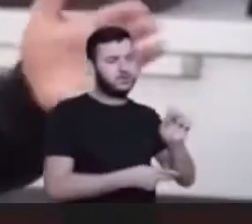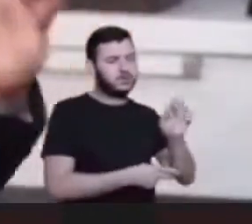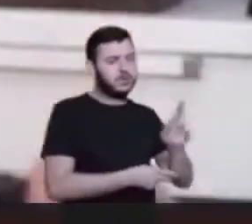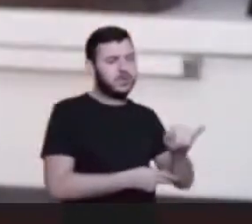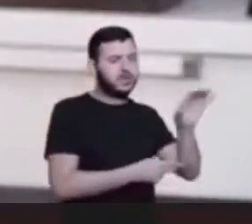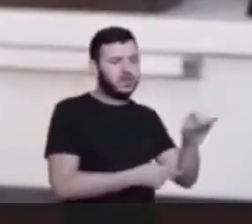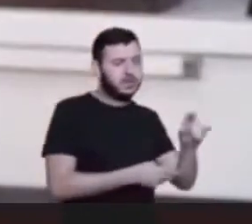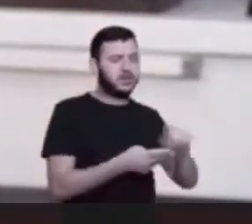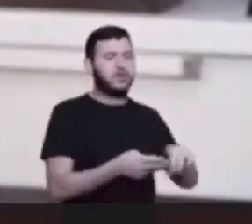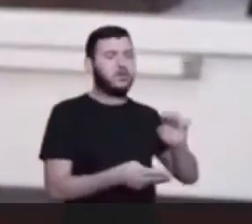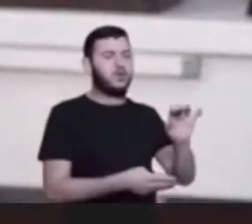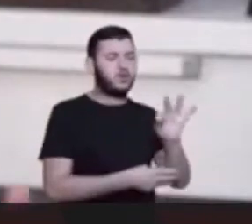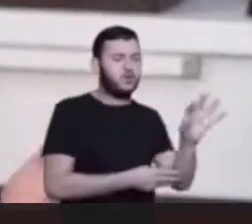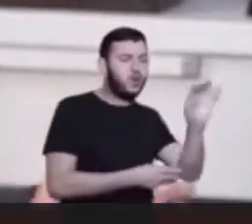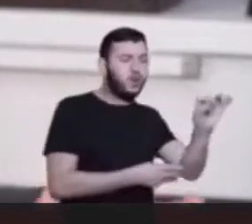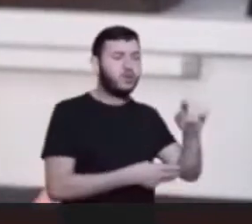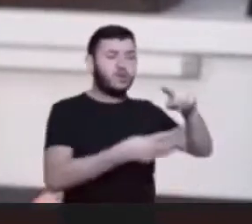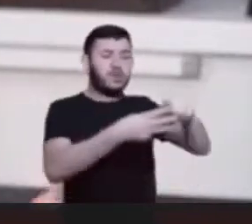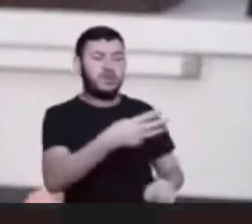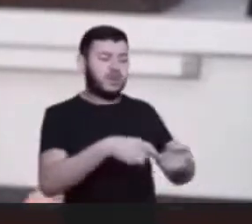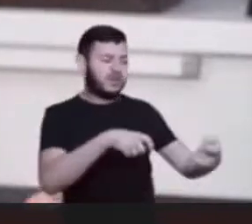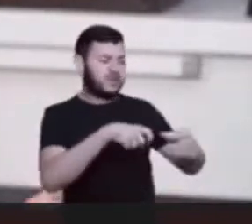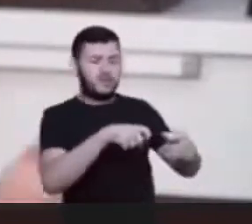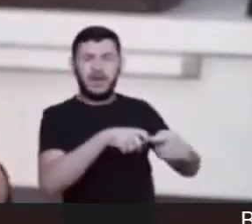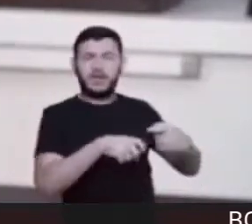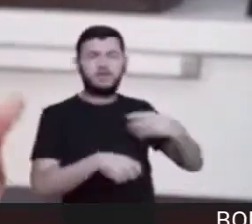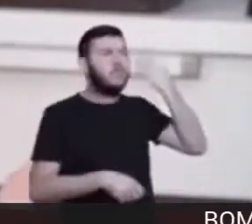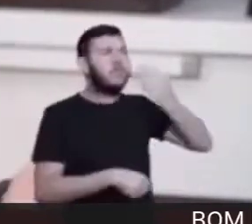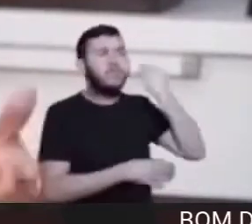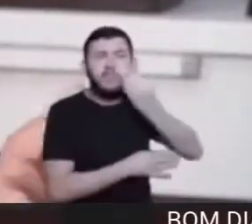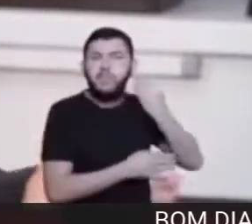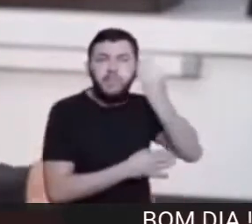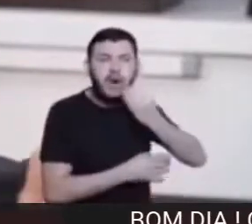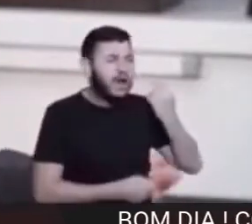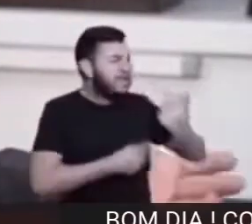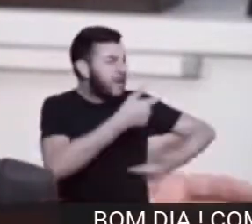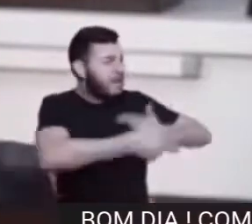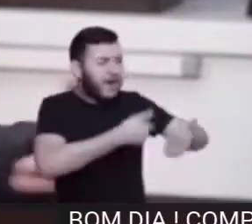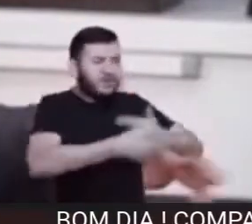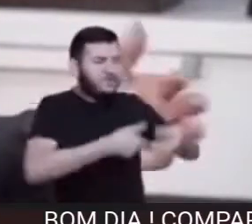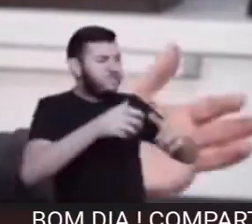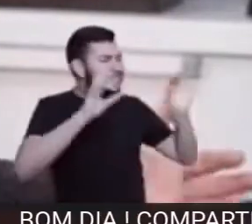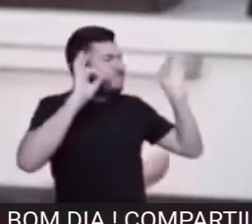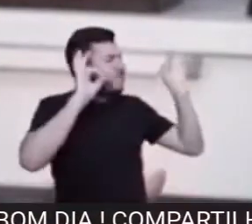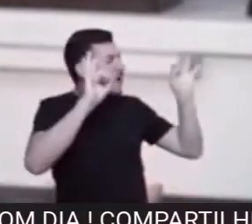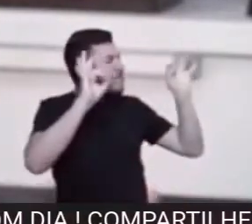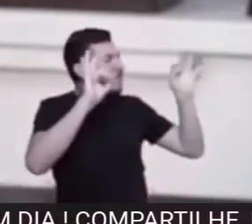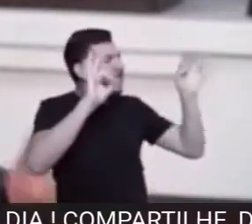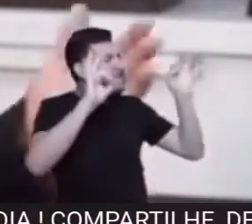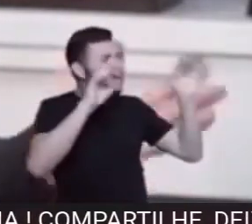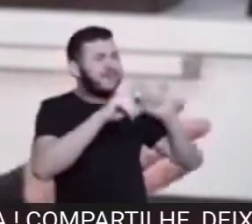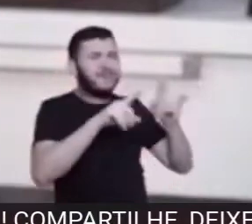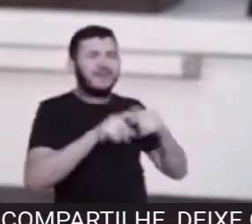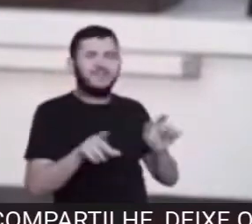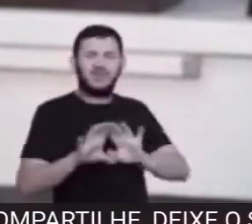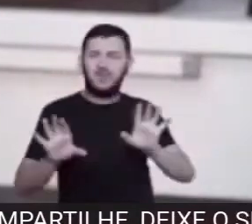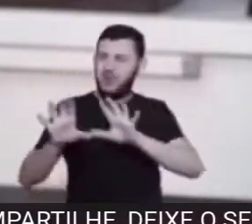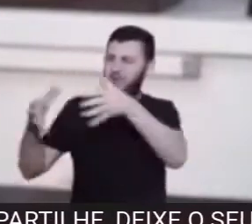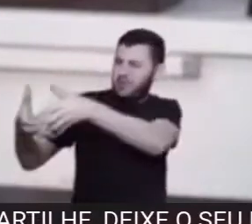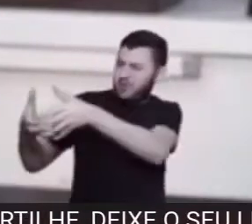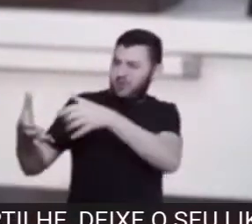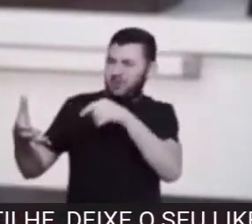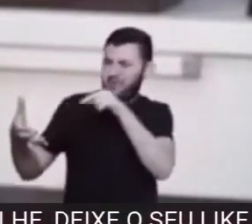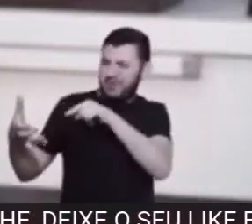médicos muito experimentados, é extraordinário. E do lado de lá você tem gente tentando defender o